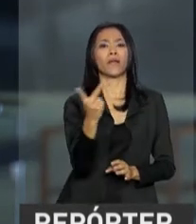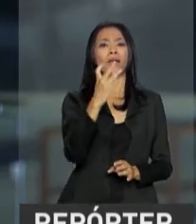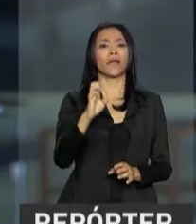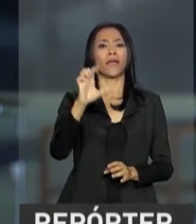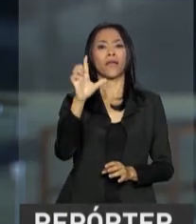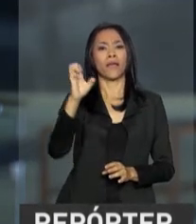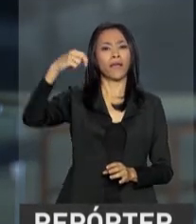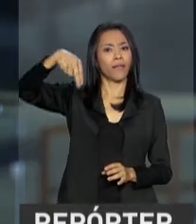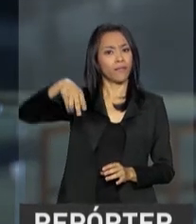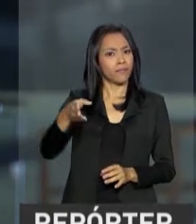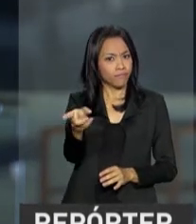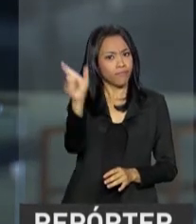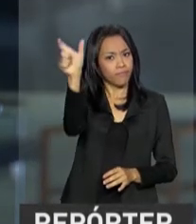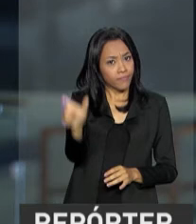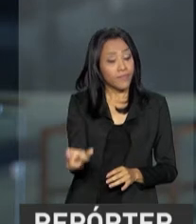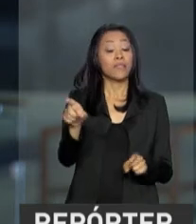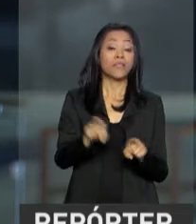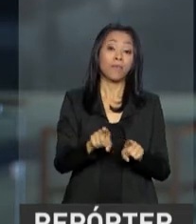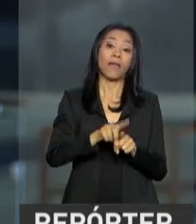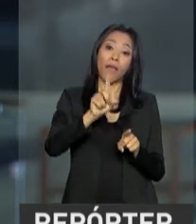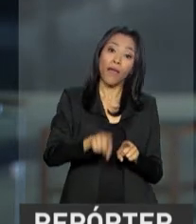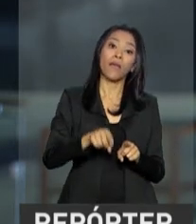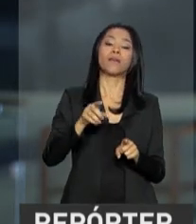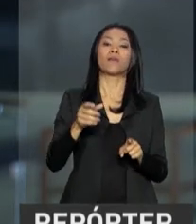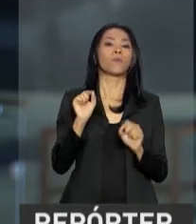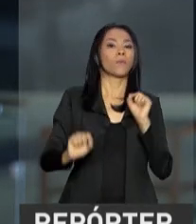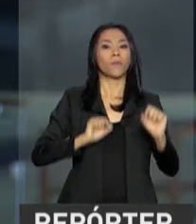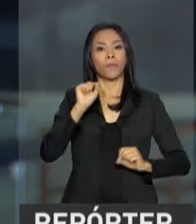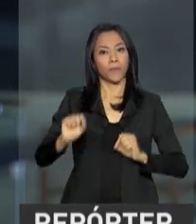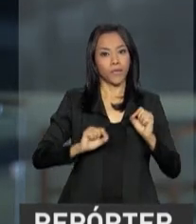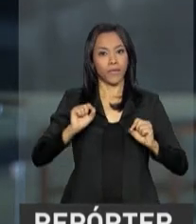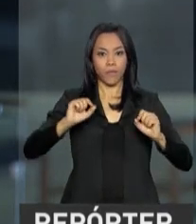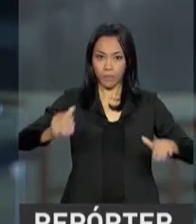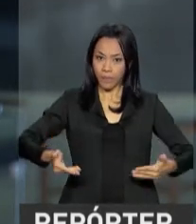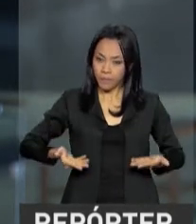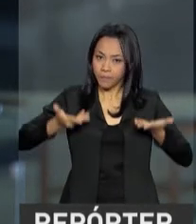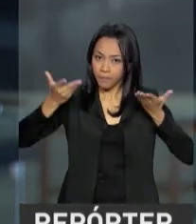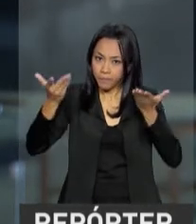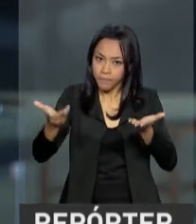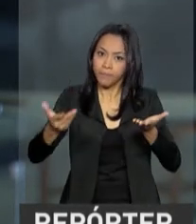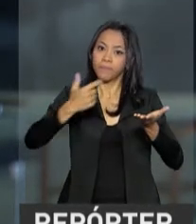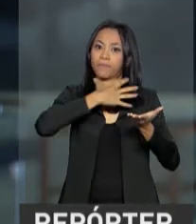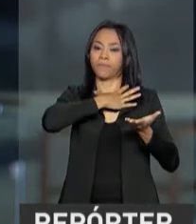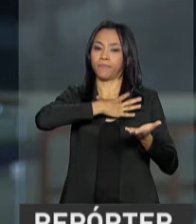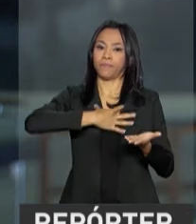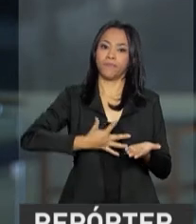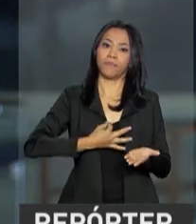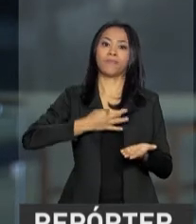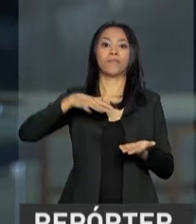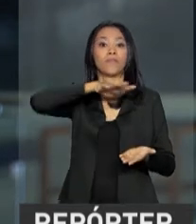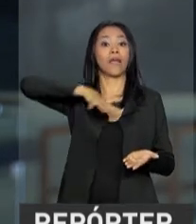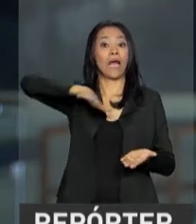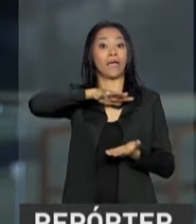silva batista e também a cerimônia de imposição de insígnias da ordem nacional do mérito educativo